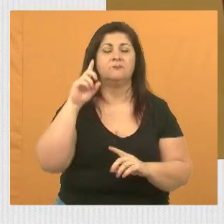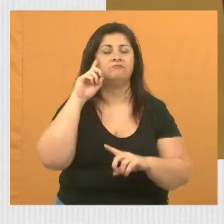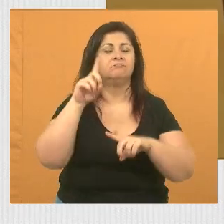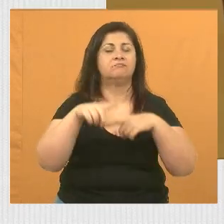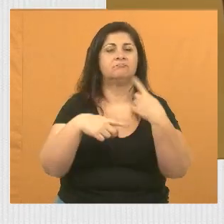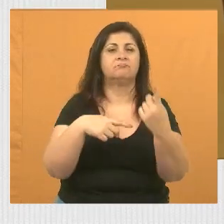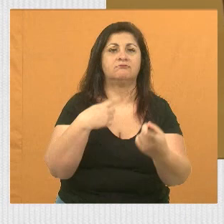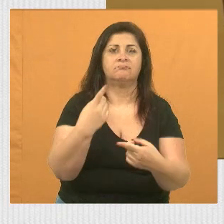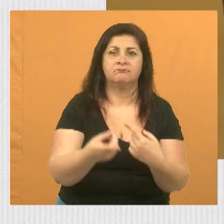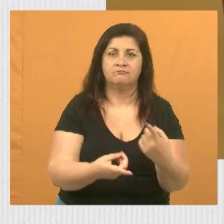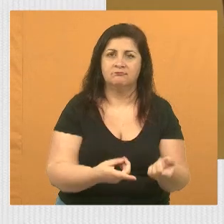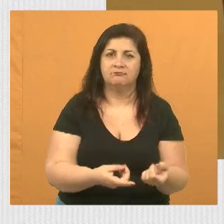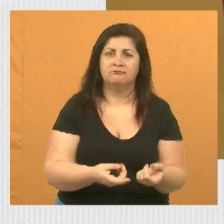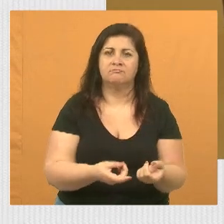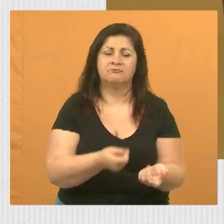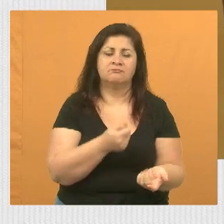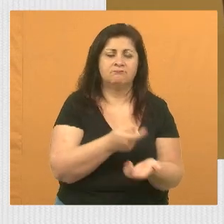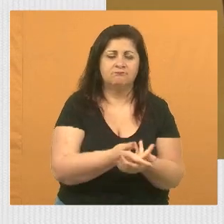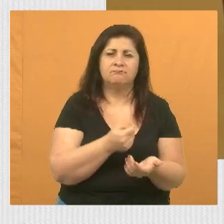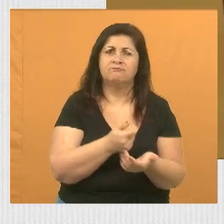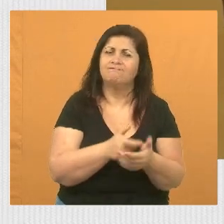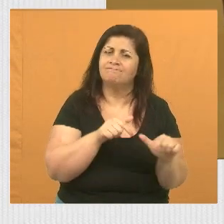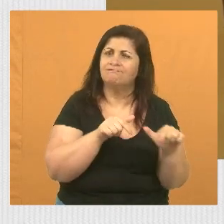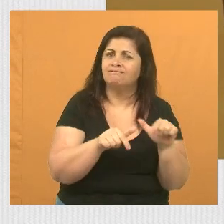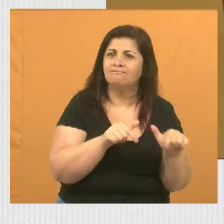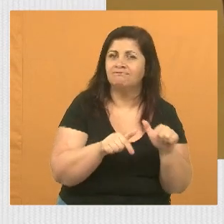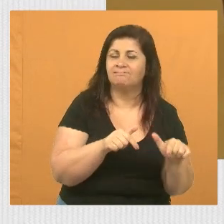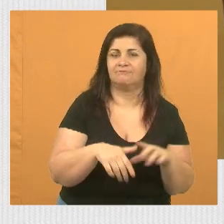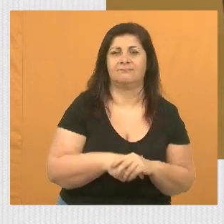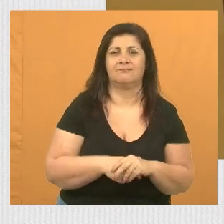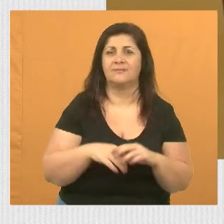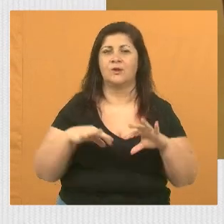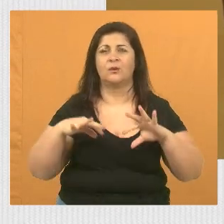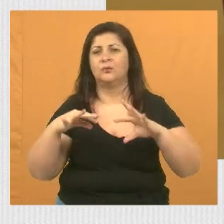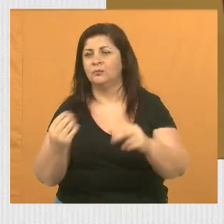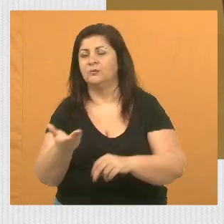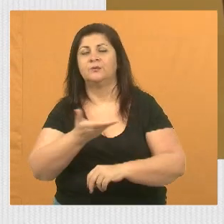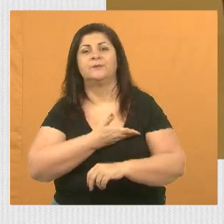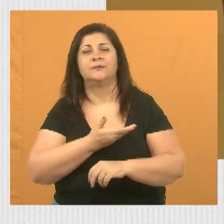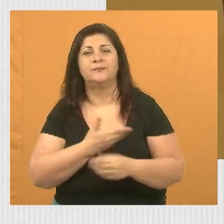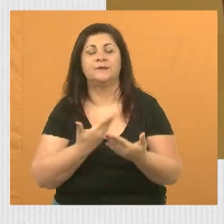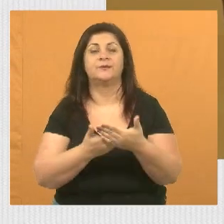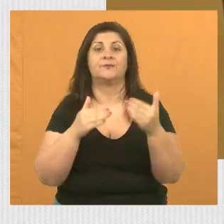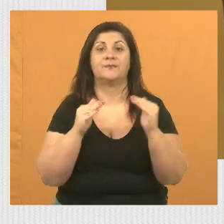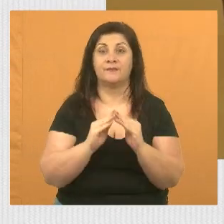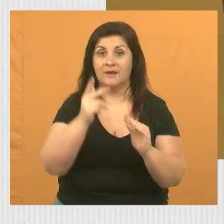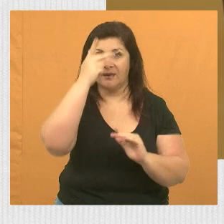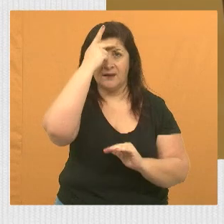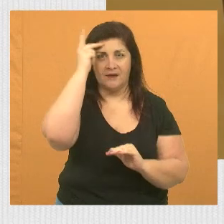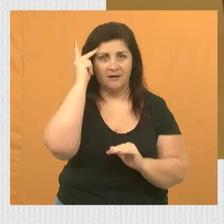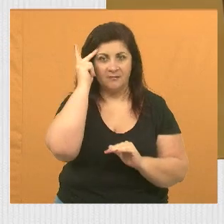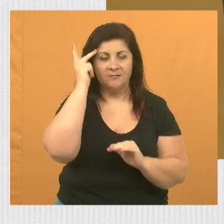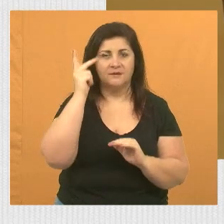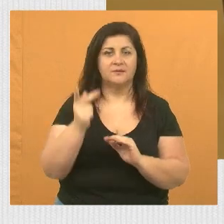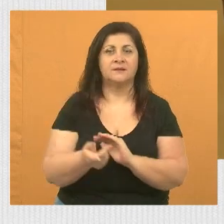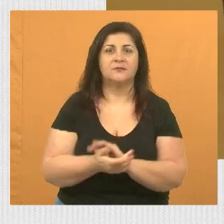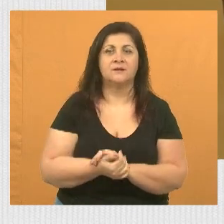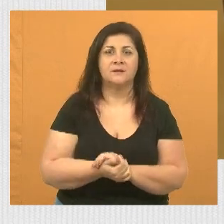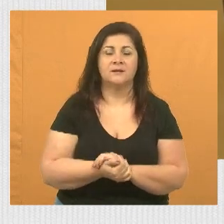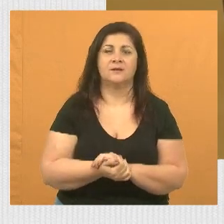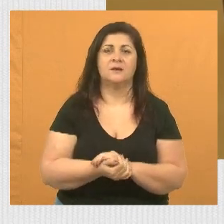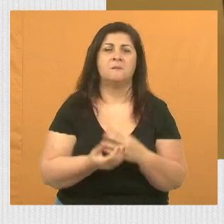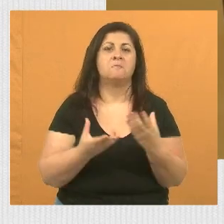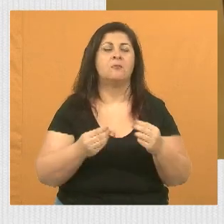dia investir nisso, com todos os colegas, com a escola. Ela é uma pessoa muito... ela